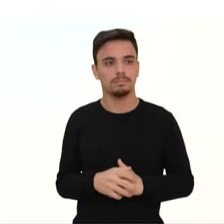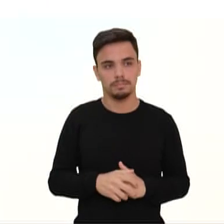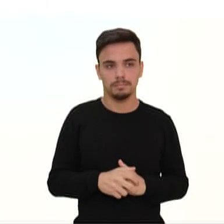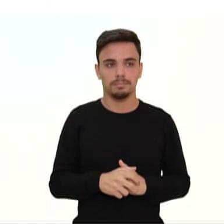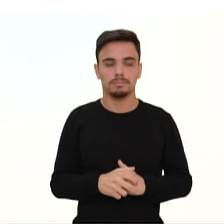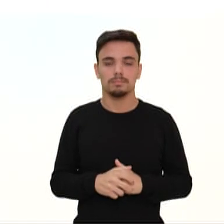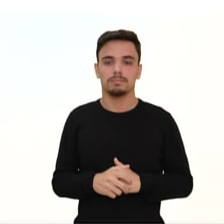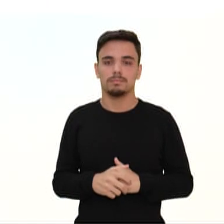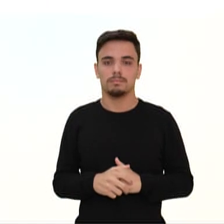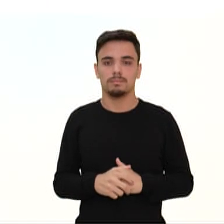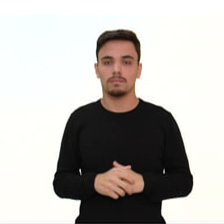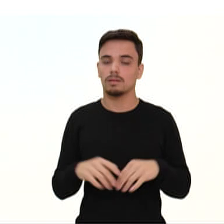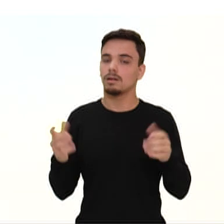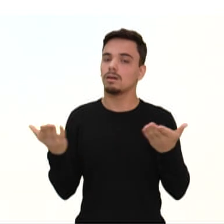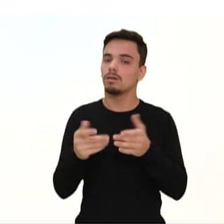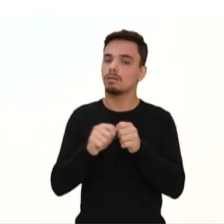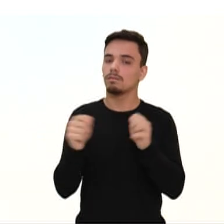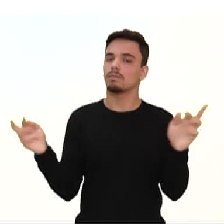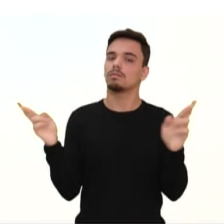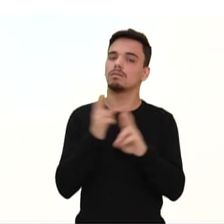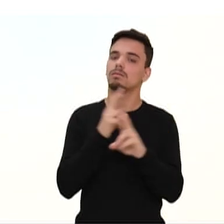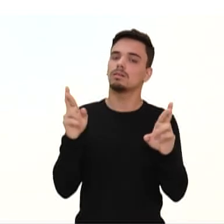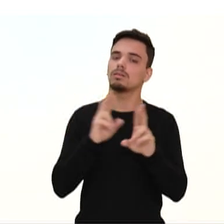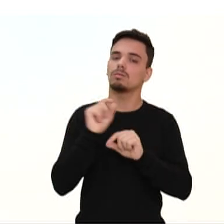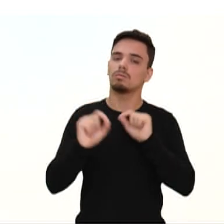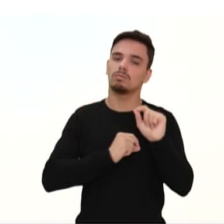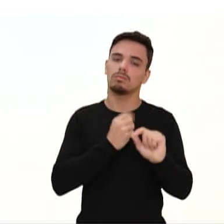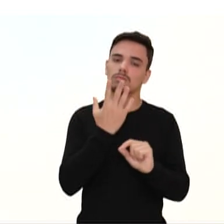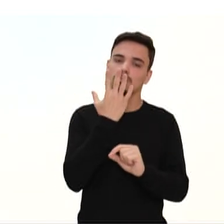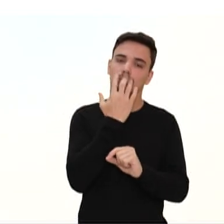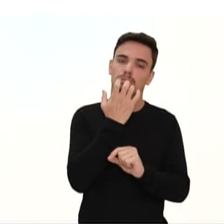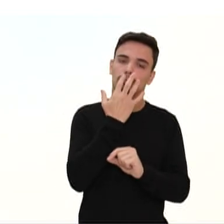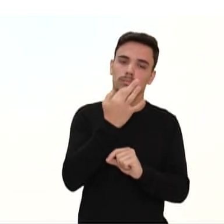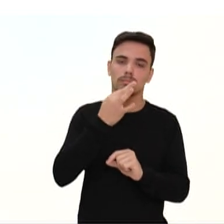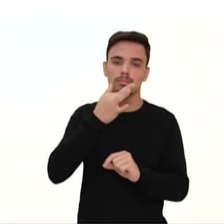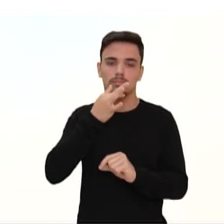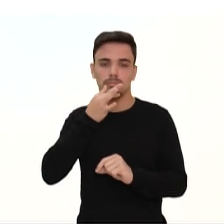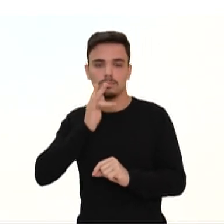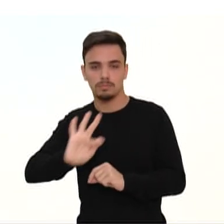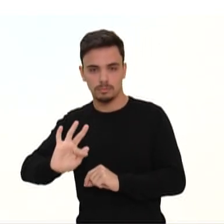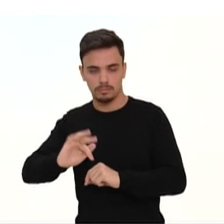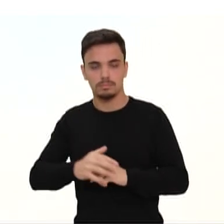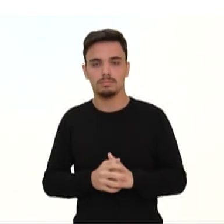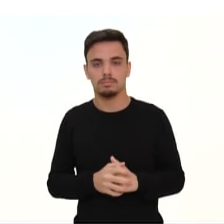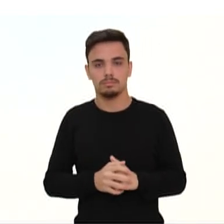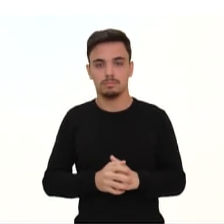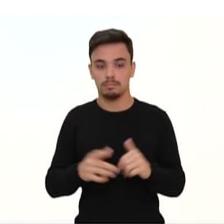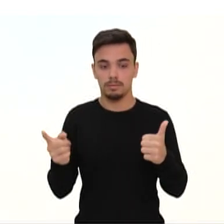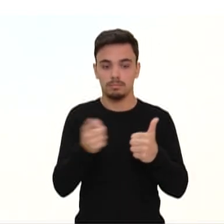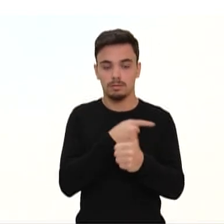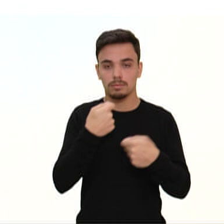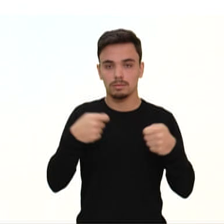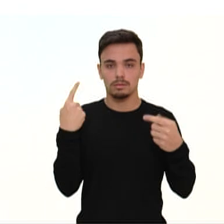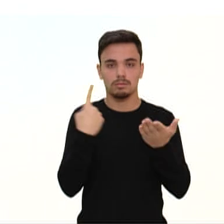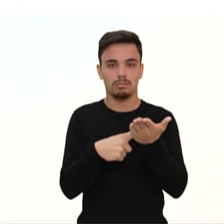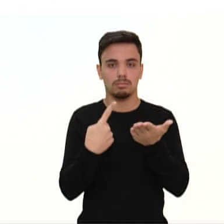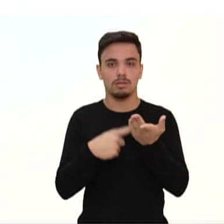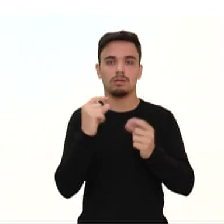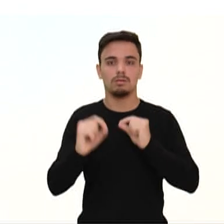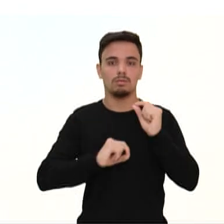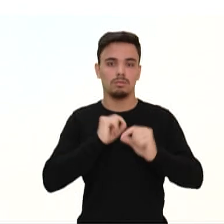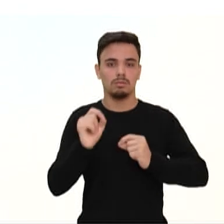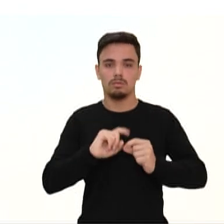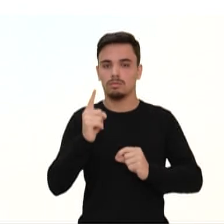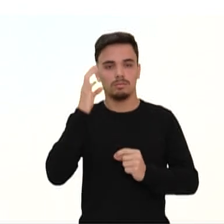Agora vamos tentar fazer essa relação entre Nietzsche e Freud. Em primeiro lugar, a gente precisa combinar o seguinte: Freud não